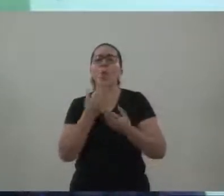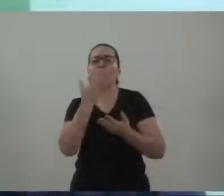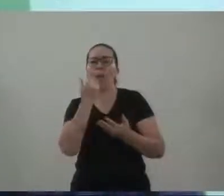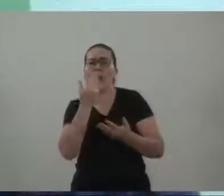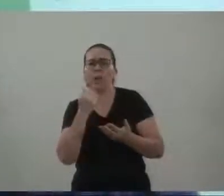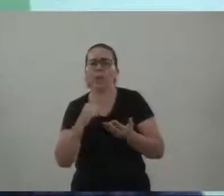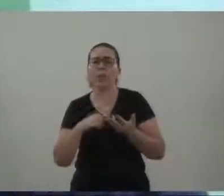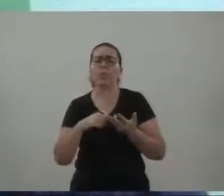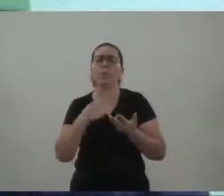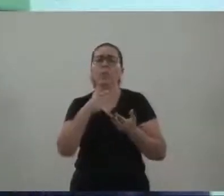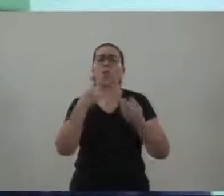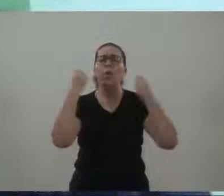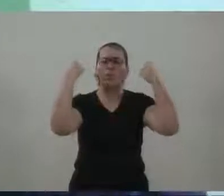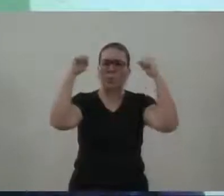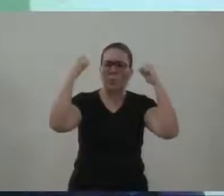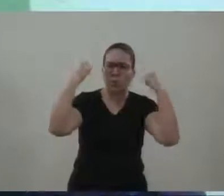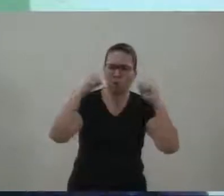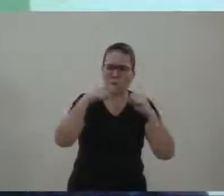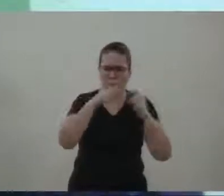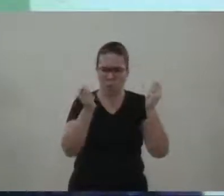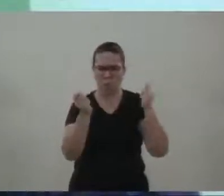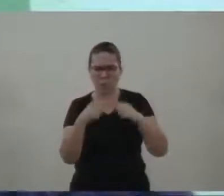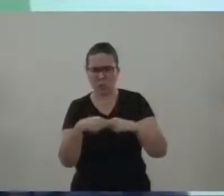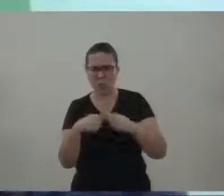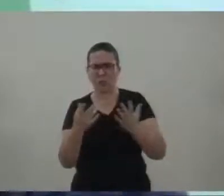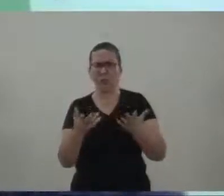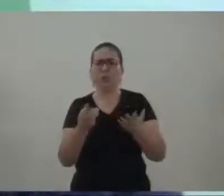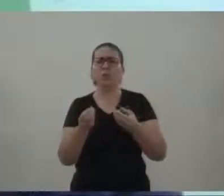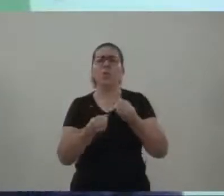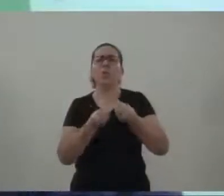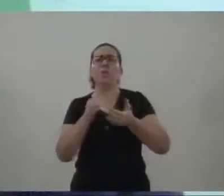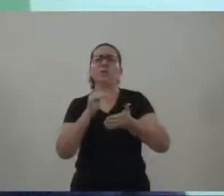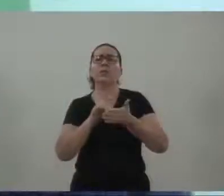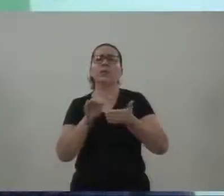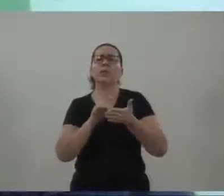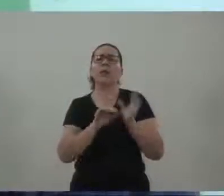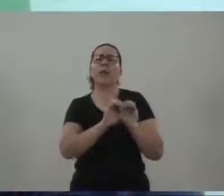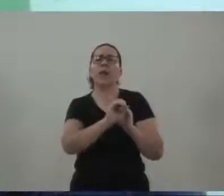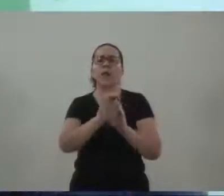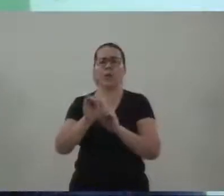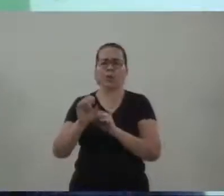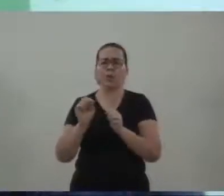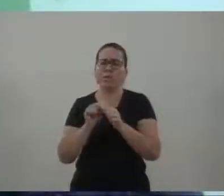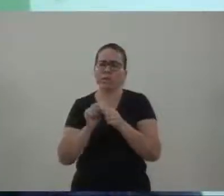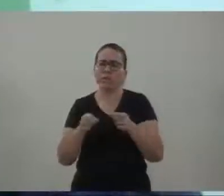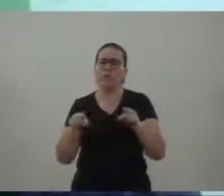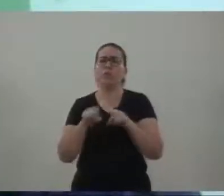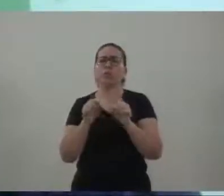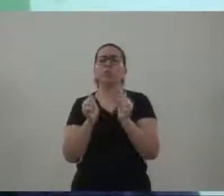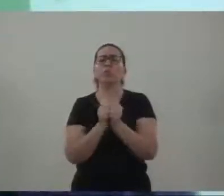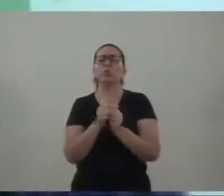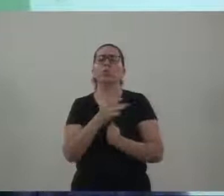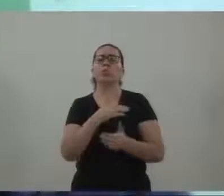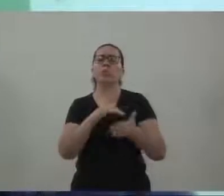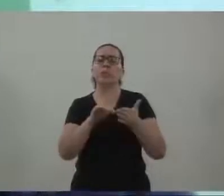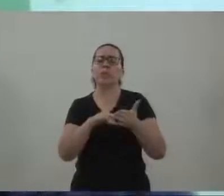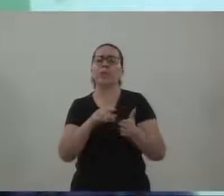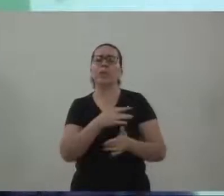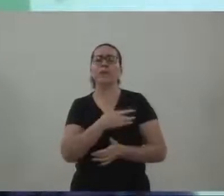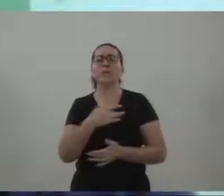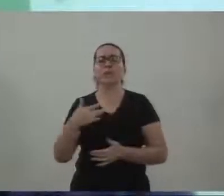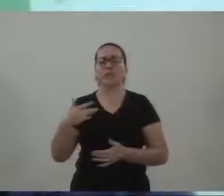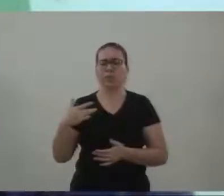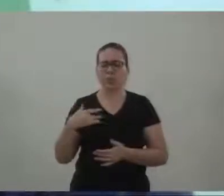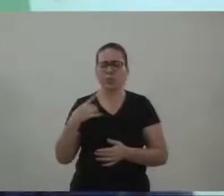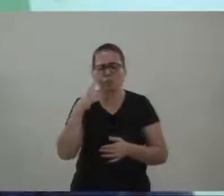alimentando? Quais as atividades físicas, se é que é possível? Como é que a Secretaria de Educação ela pode fazer uma parceria com a Secretaria de Saúde e identificar ali